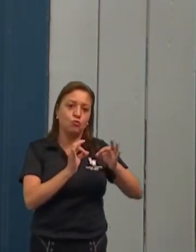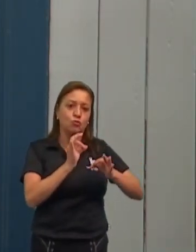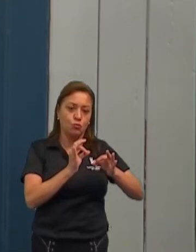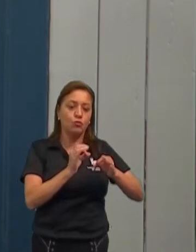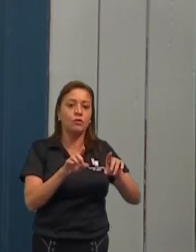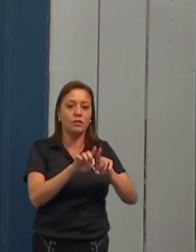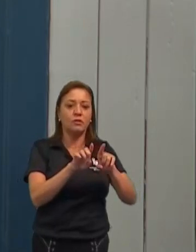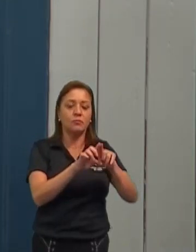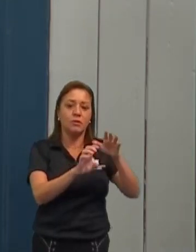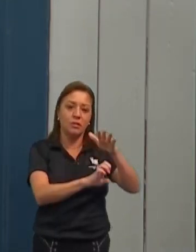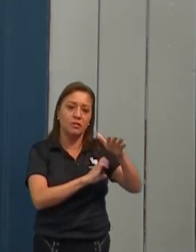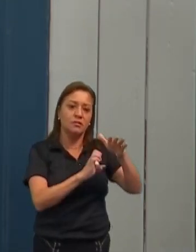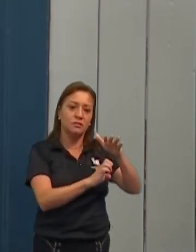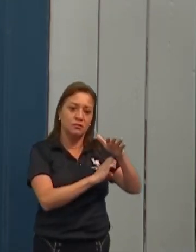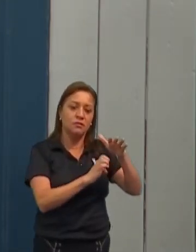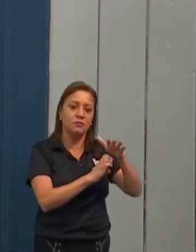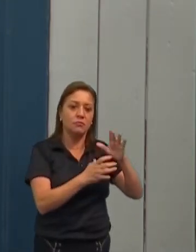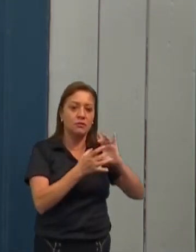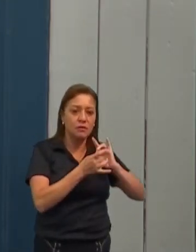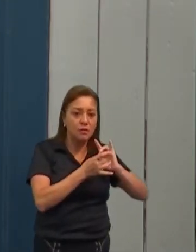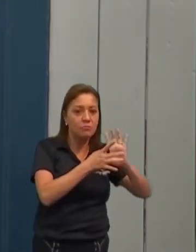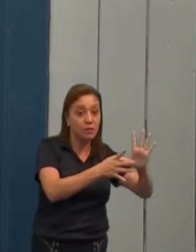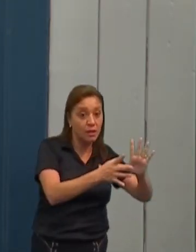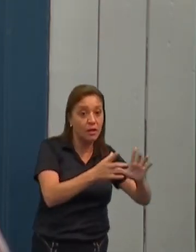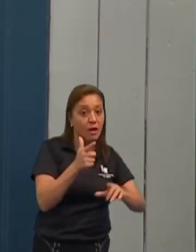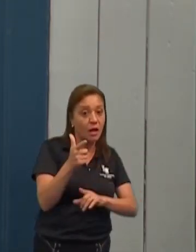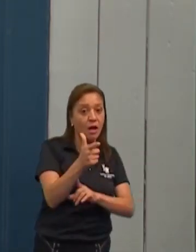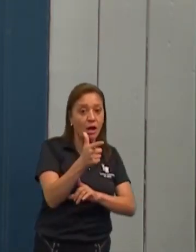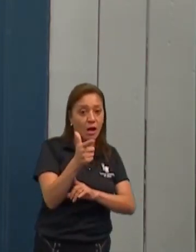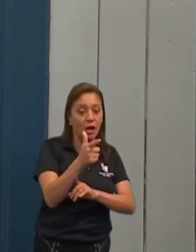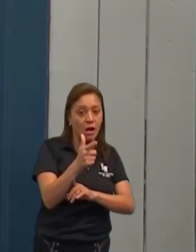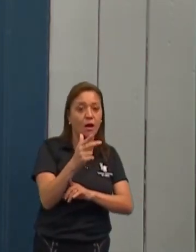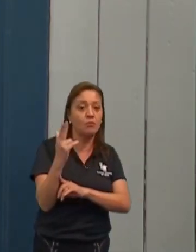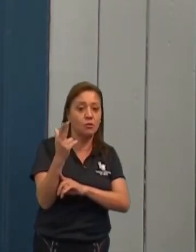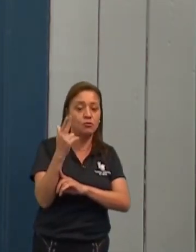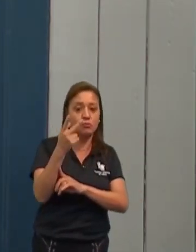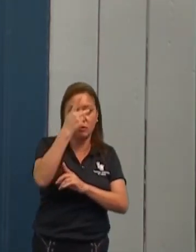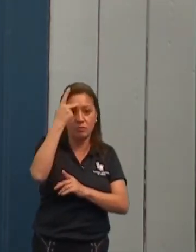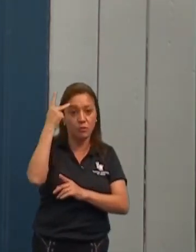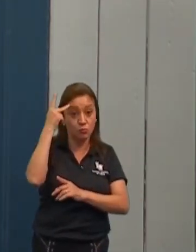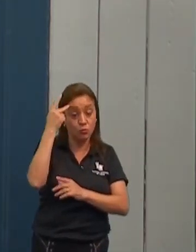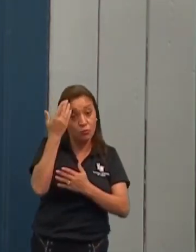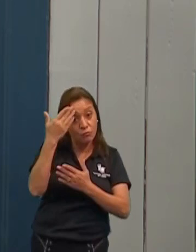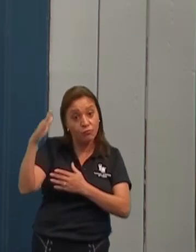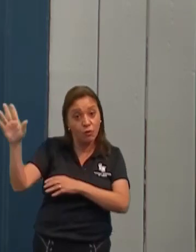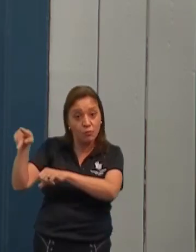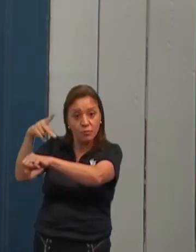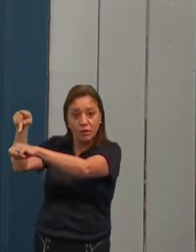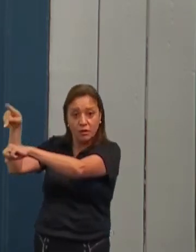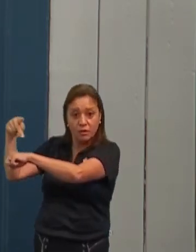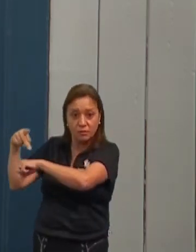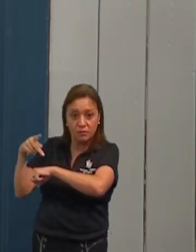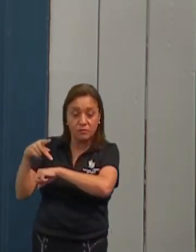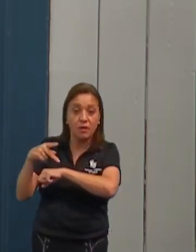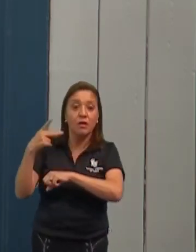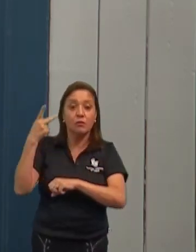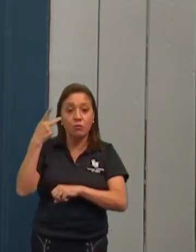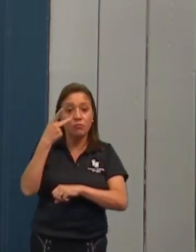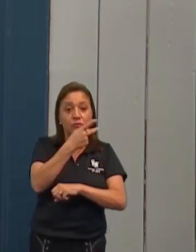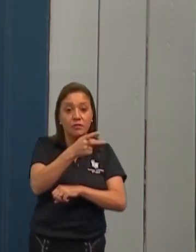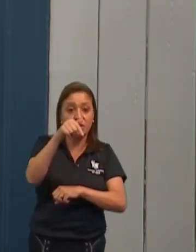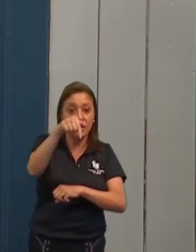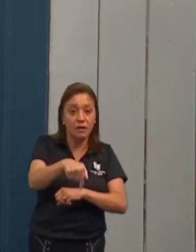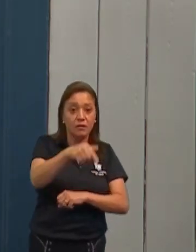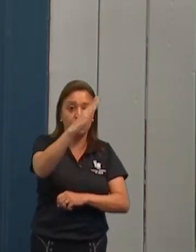de arma para os responsáveis pela segurança de cidadãos estrangeiros em visitas ou sediados